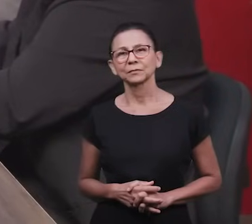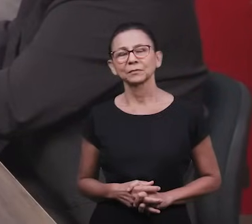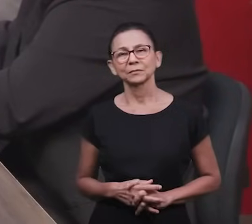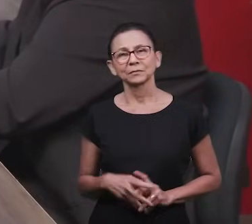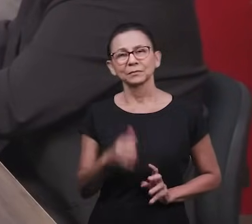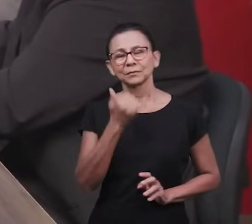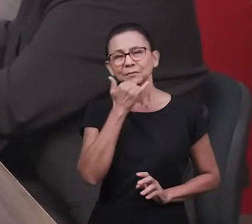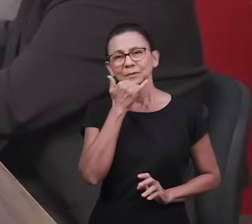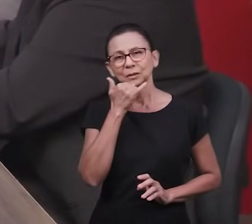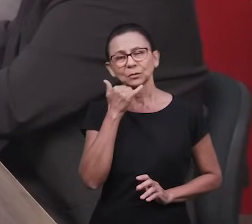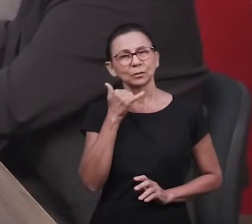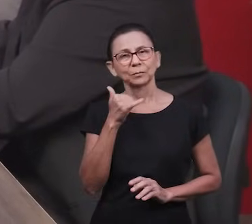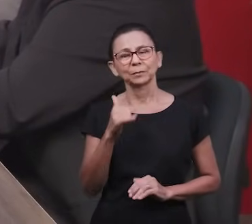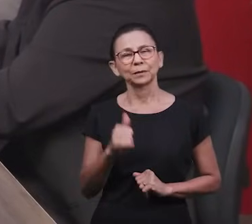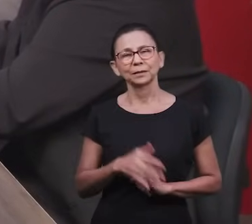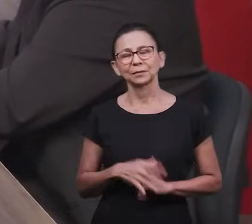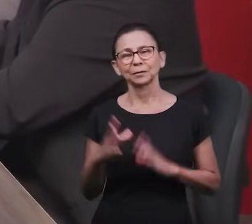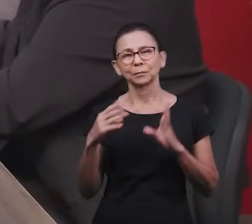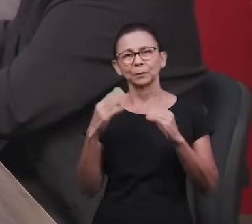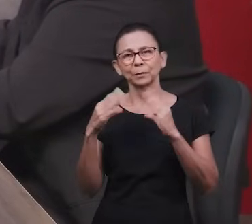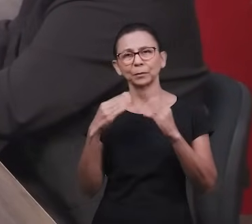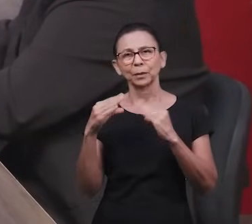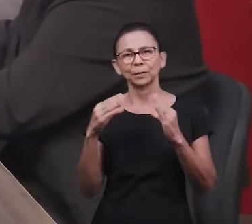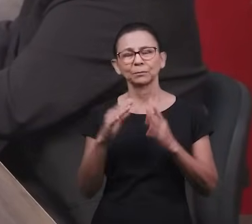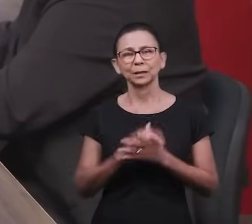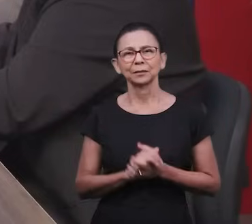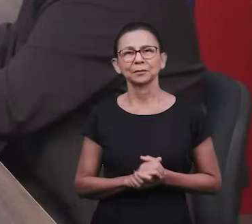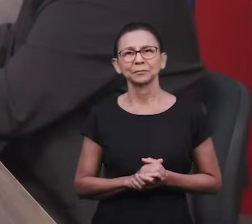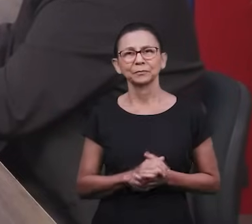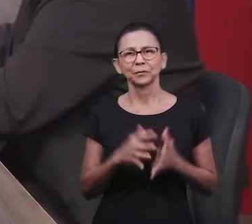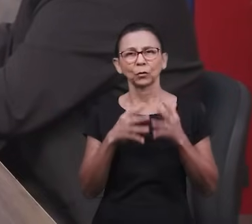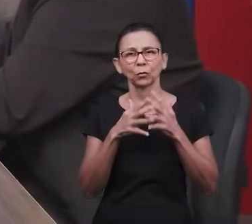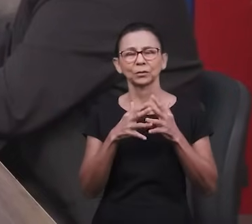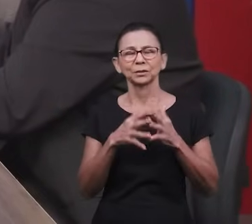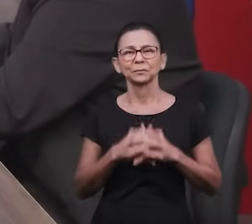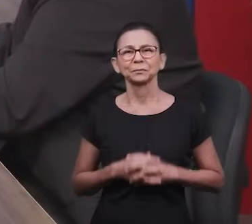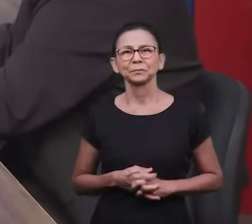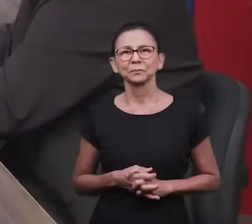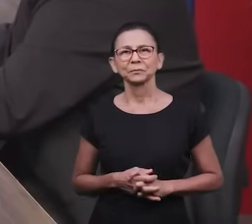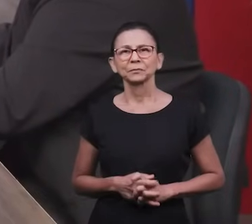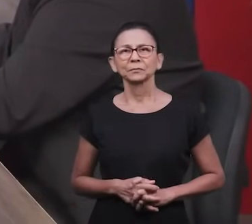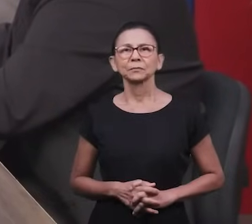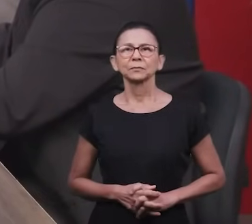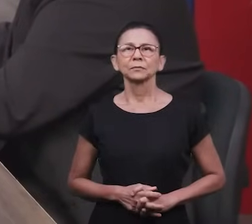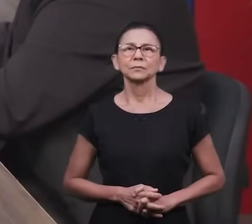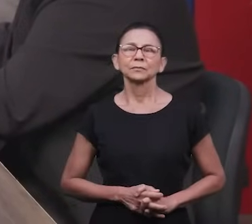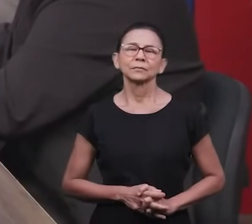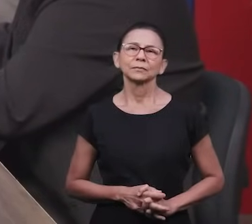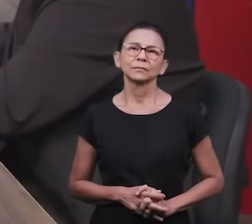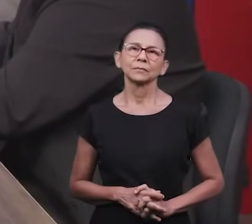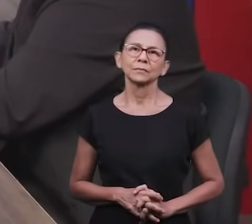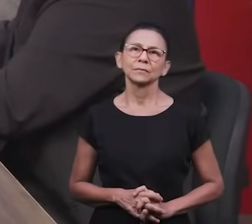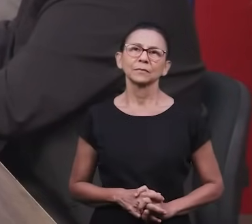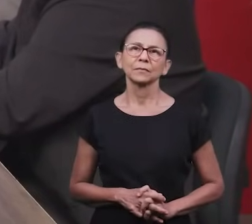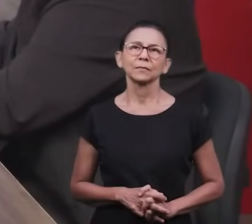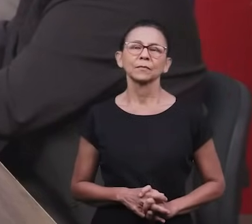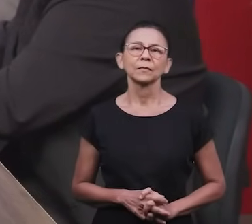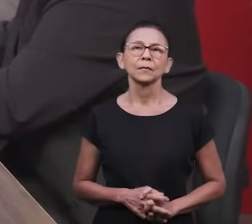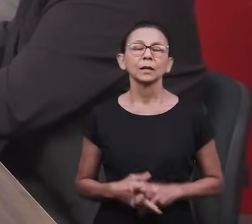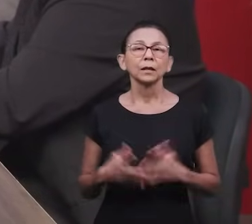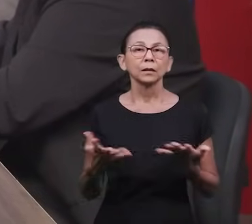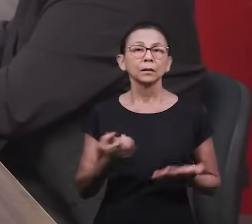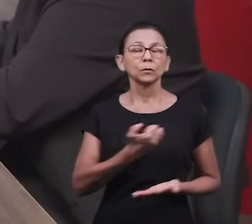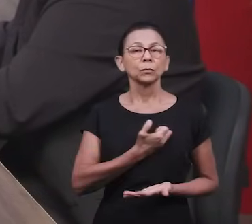Não pode. Não pode mais, mas naquela época podia, né? Estávamos começando. Viu o número lá. No hospital. Mas olha só que coisa